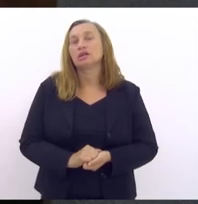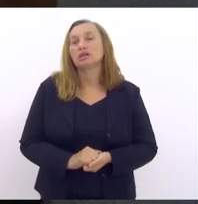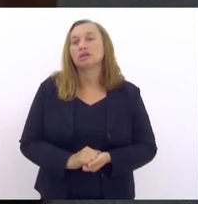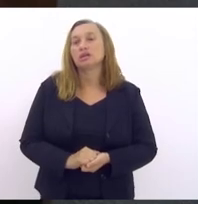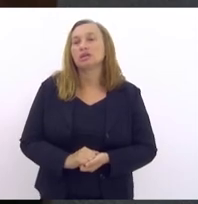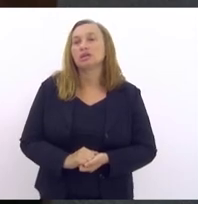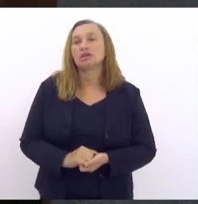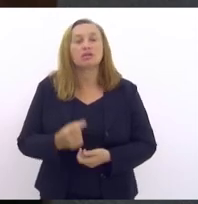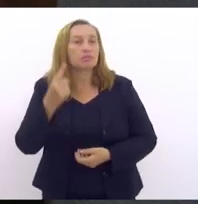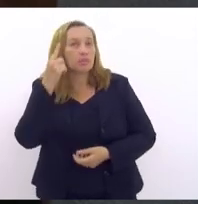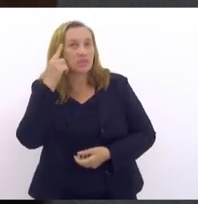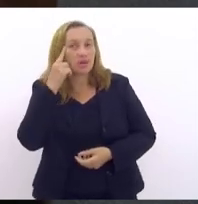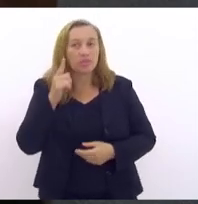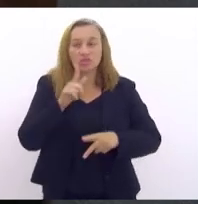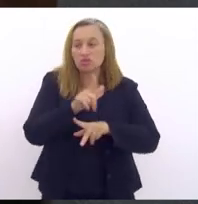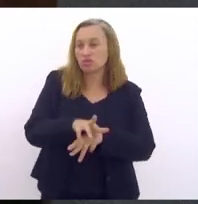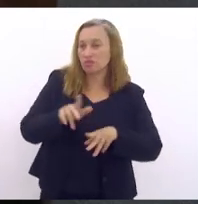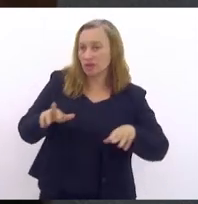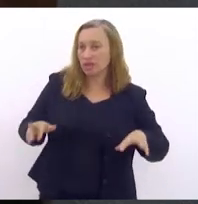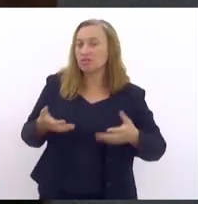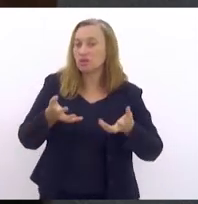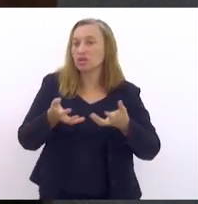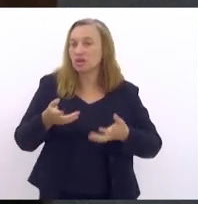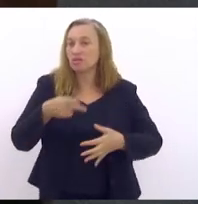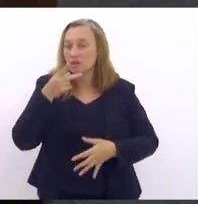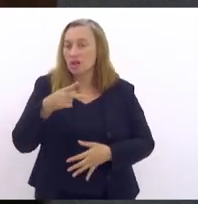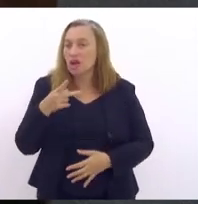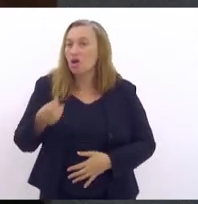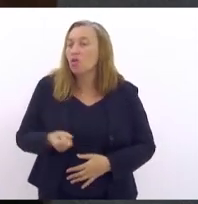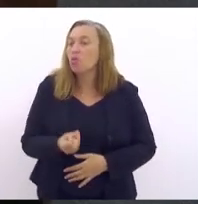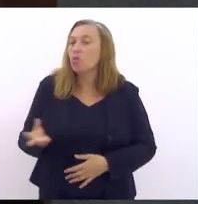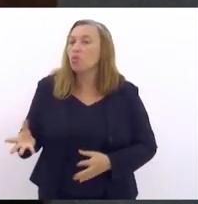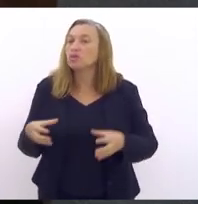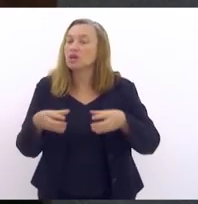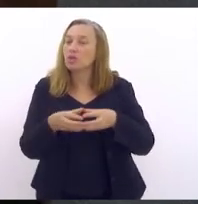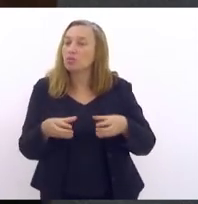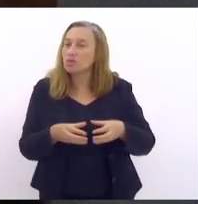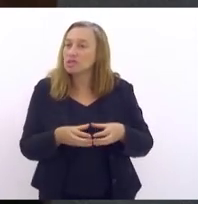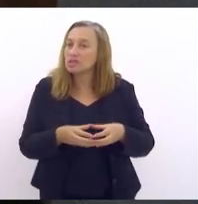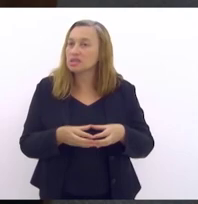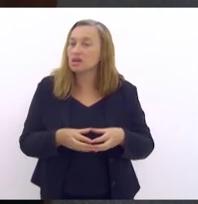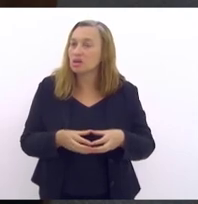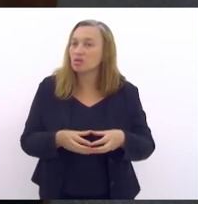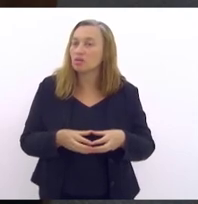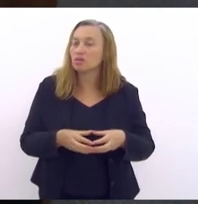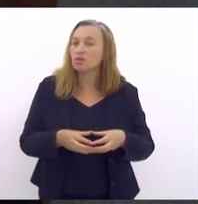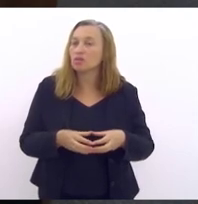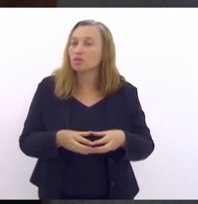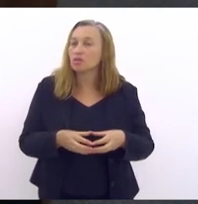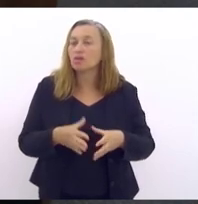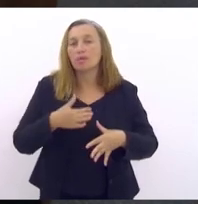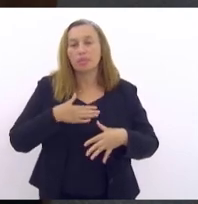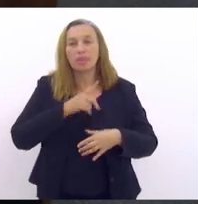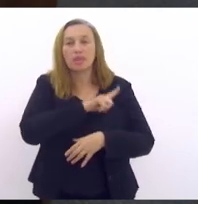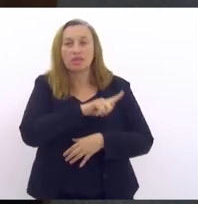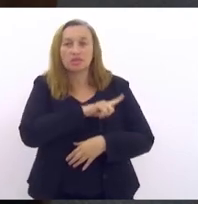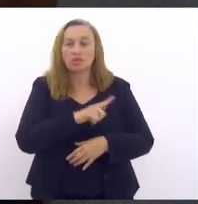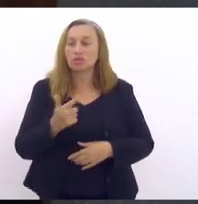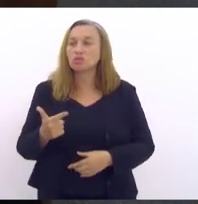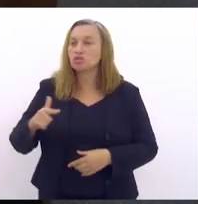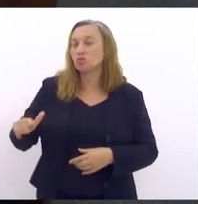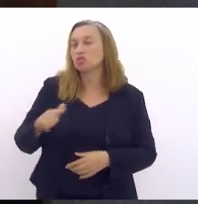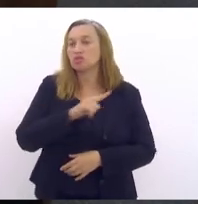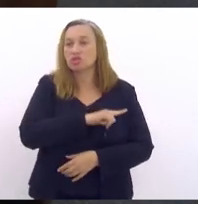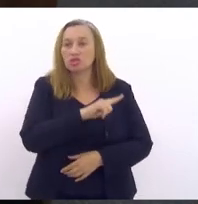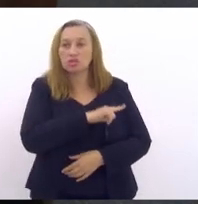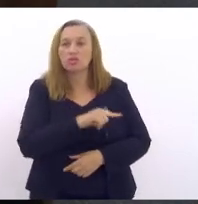diversas divergências, quero aqui ressaltar o quanto que essa comissão, não apenas a partir da minha gestão, mas de outras